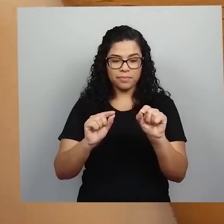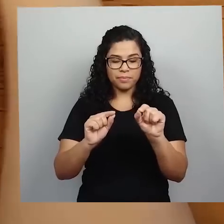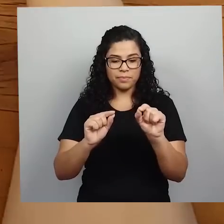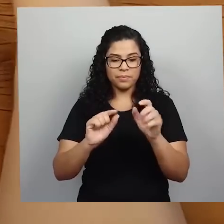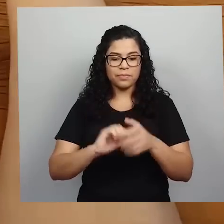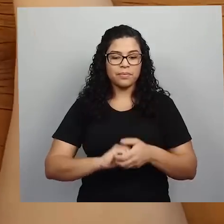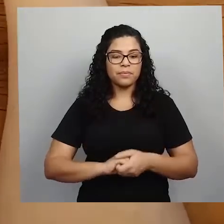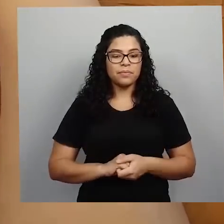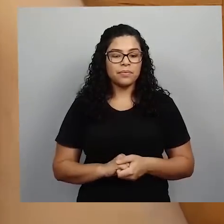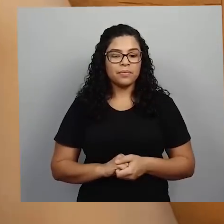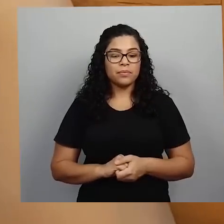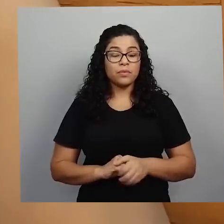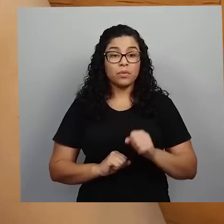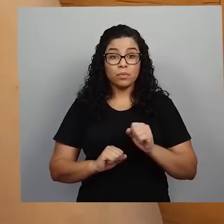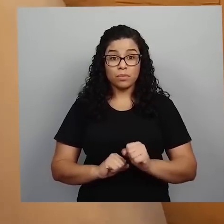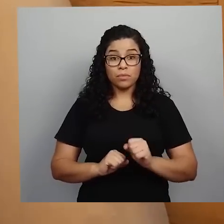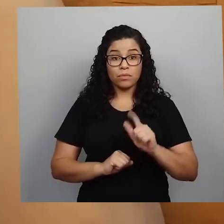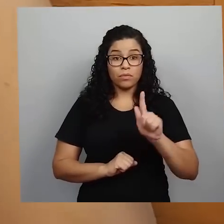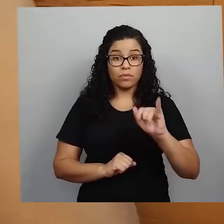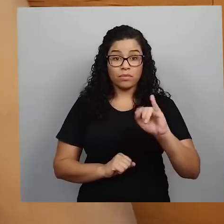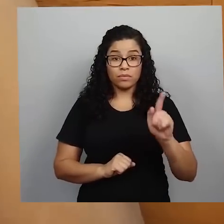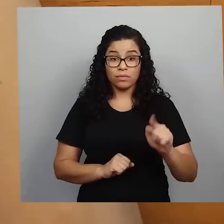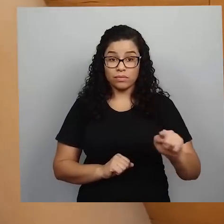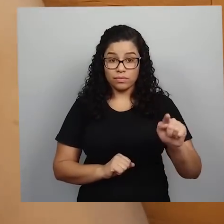Também posso pegar o giz verde